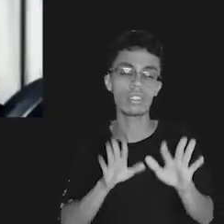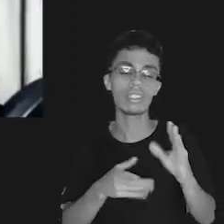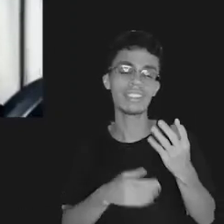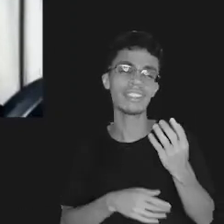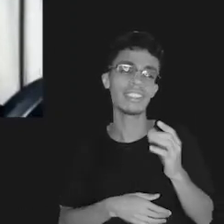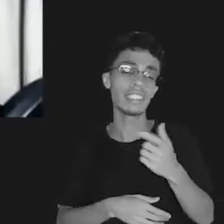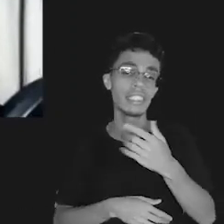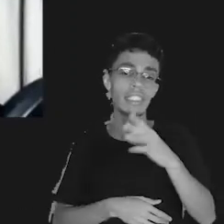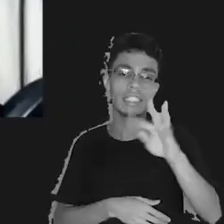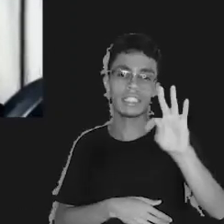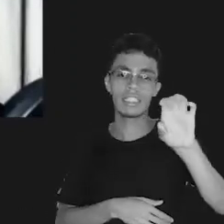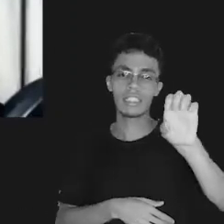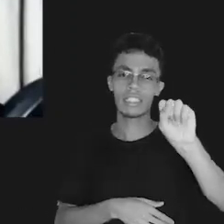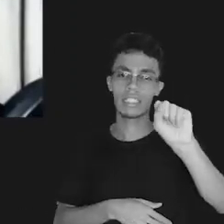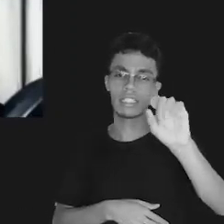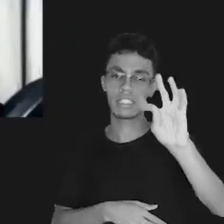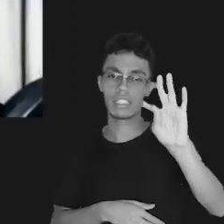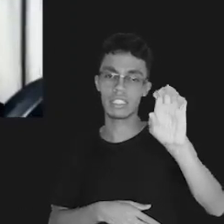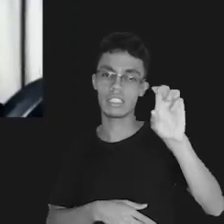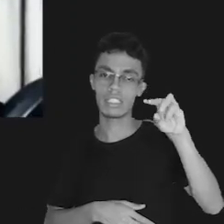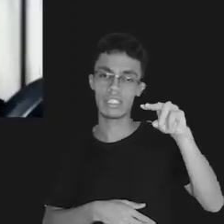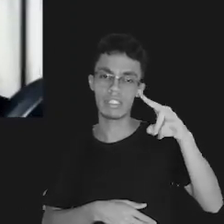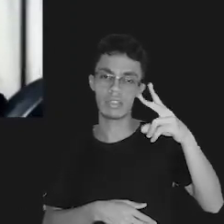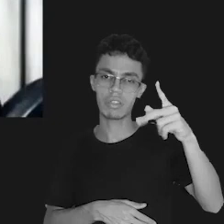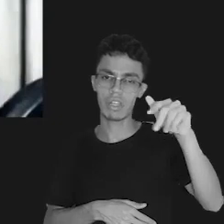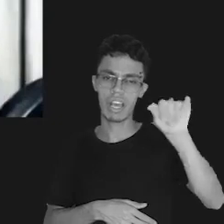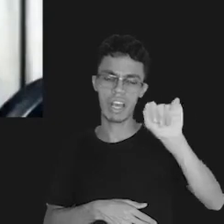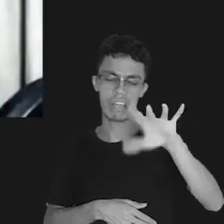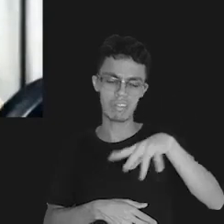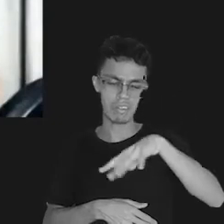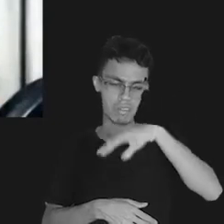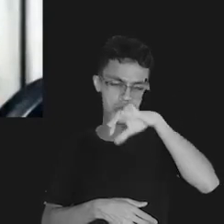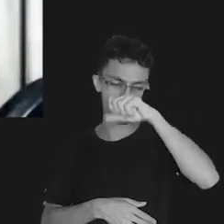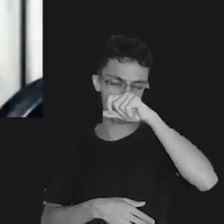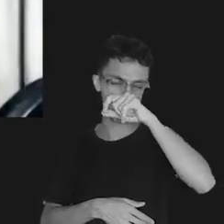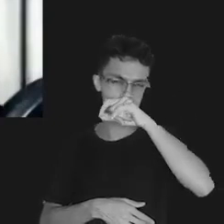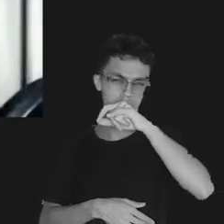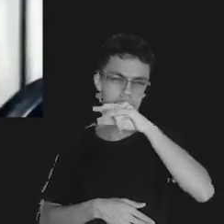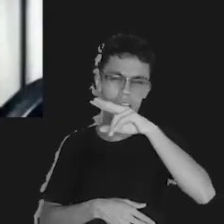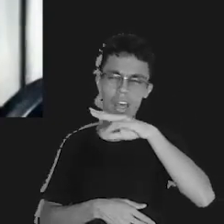Essa testemunha não fede como as outras. É decente.